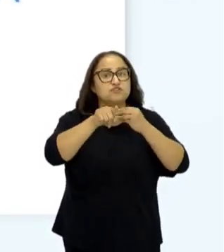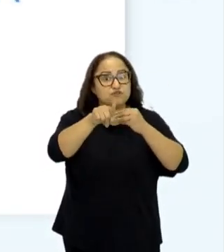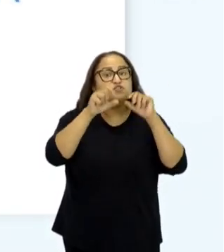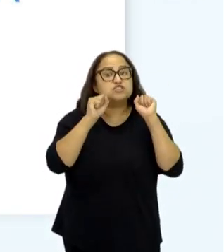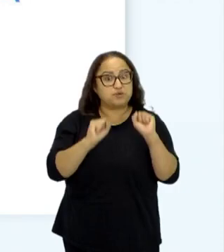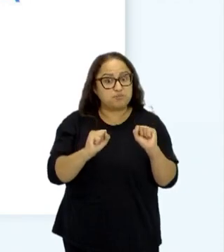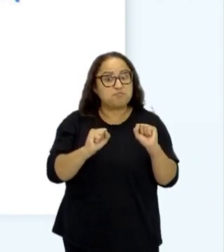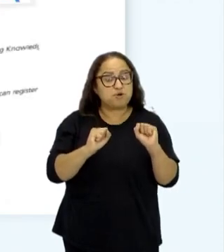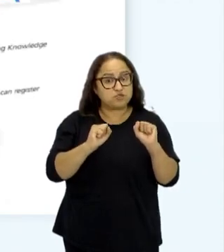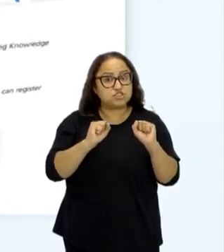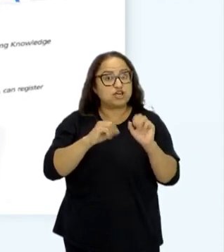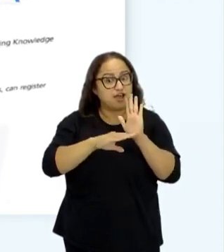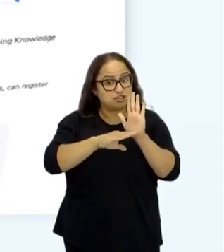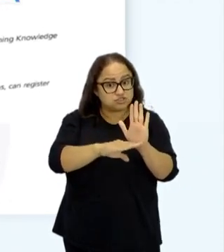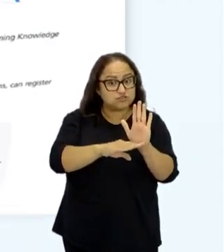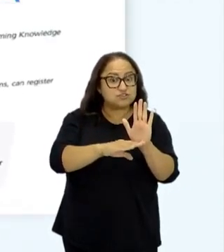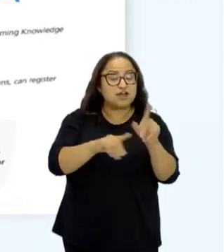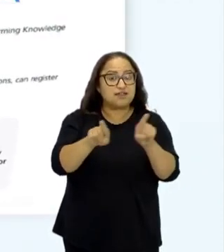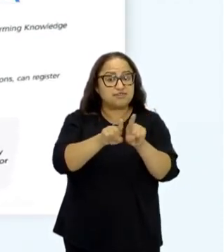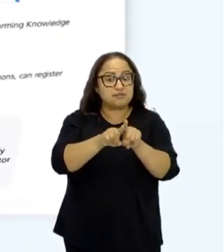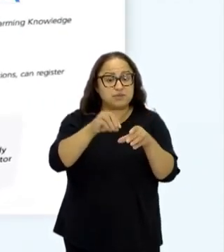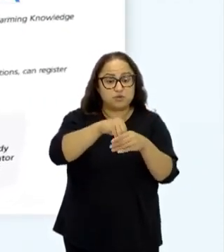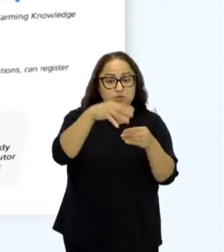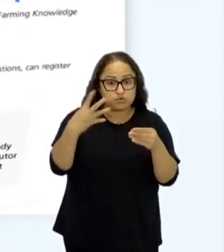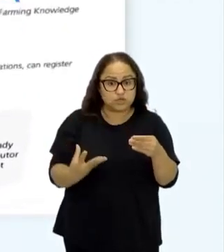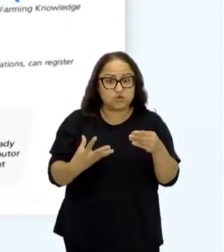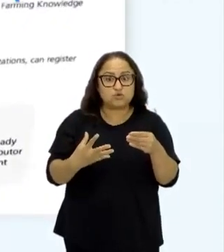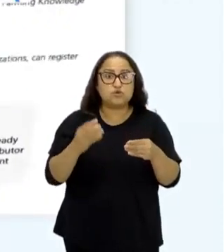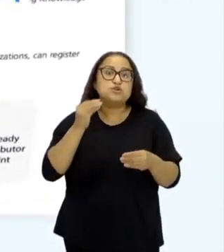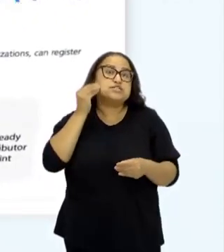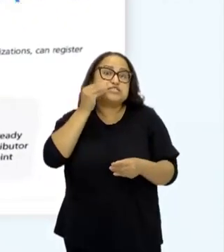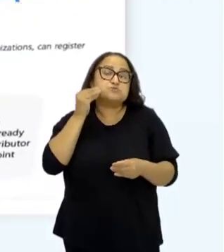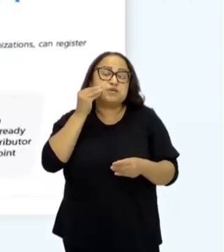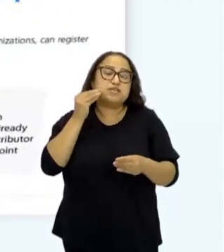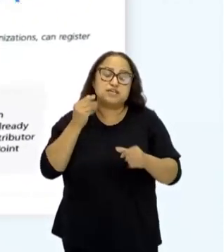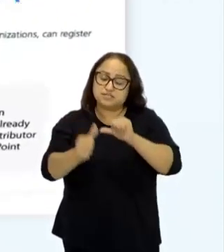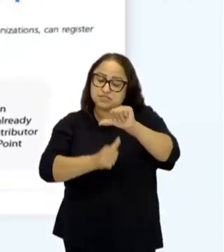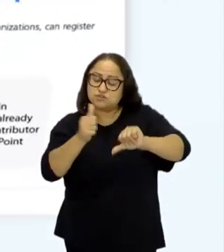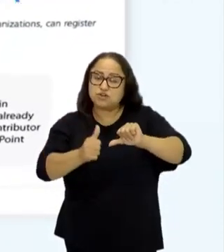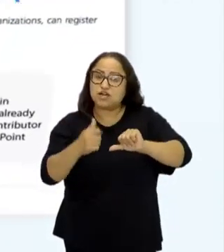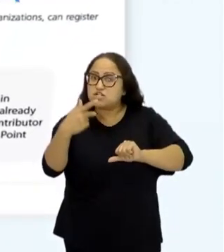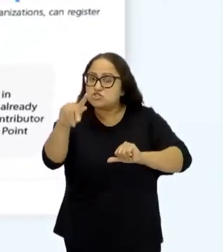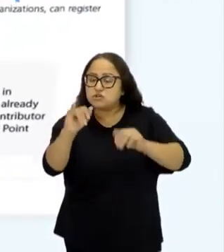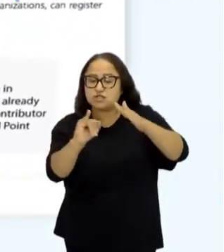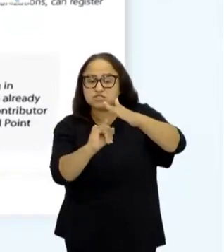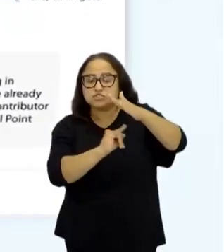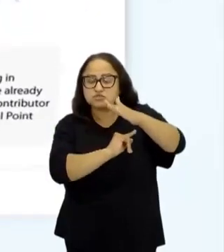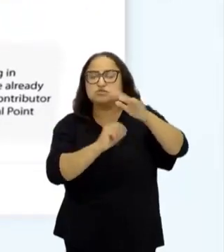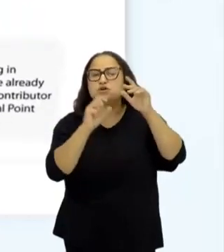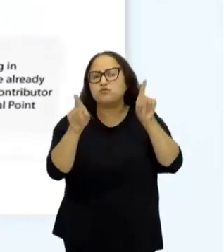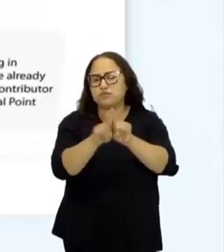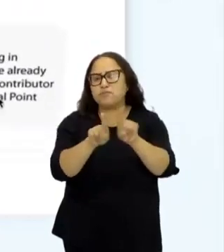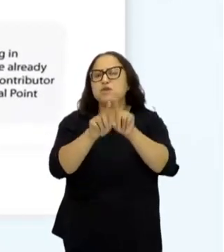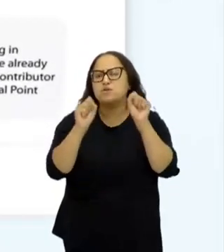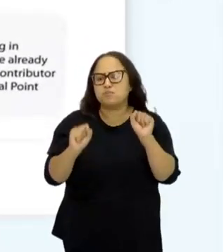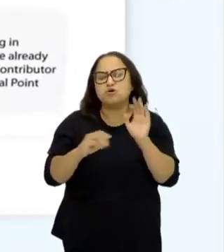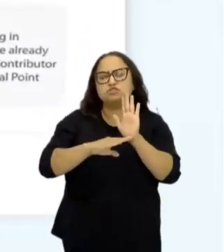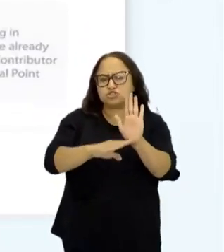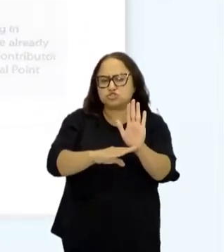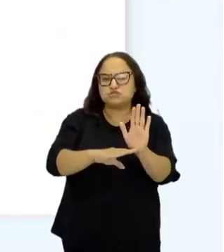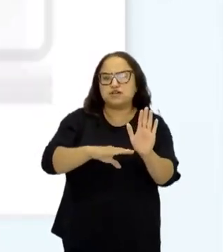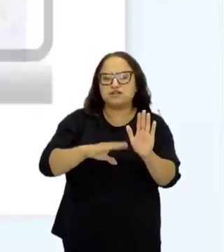Você pode compartilhar seu conteúdo e trocar experiências. Sua instituição também pode fazer parte de nossa rede global de